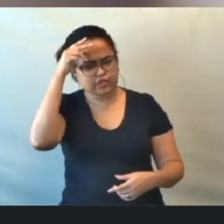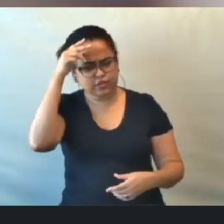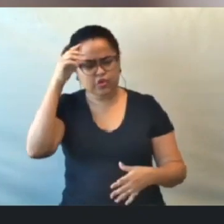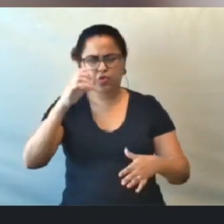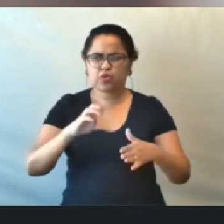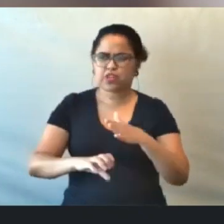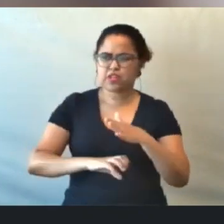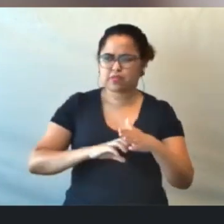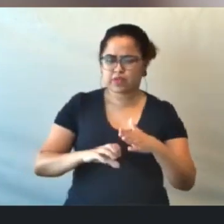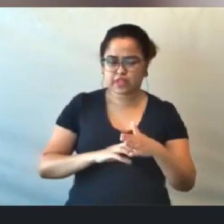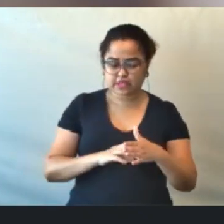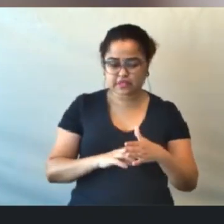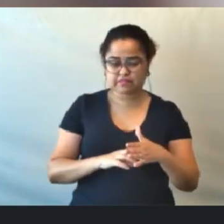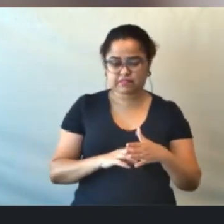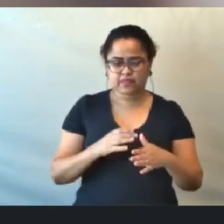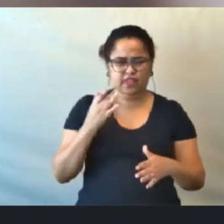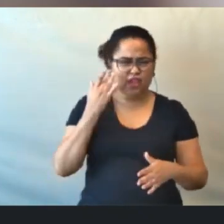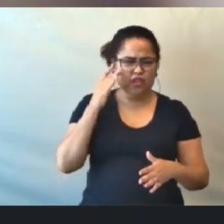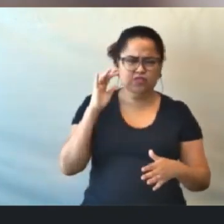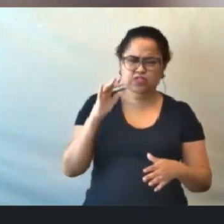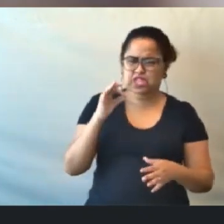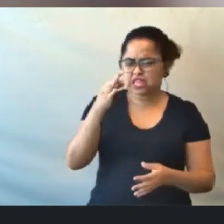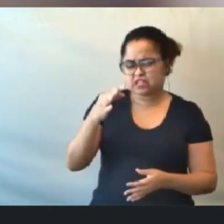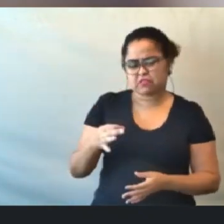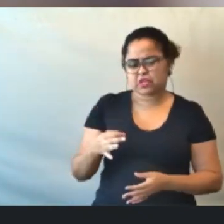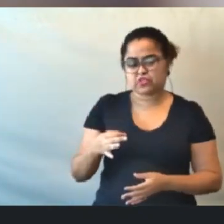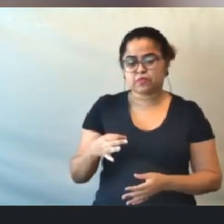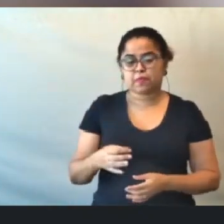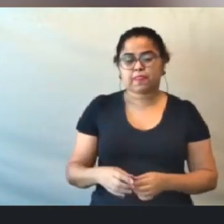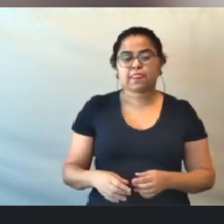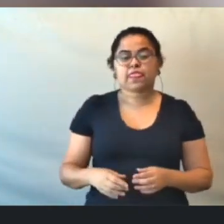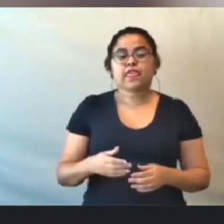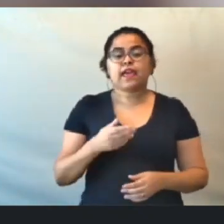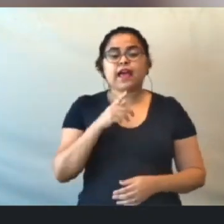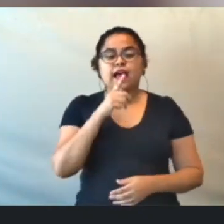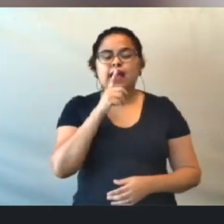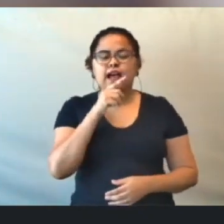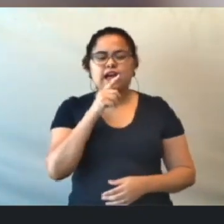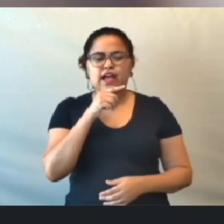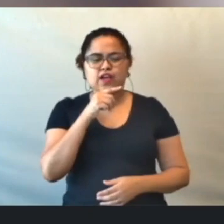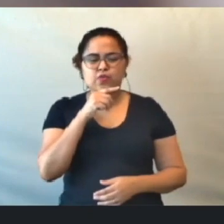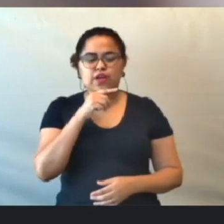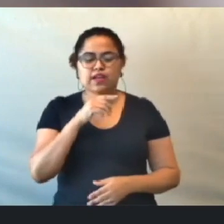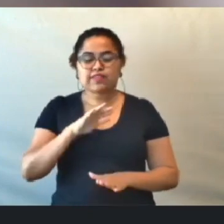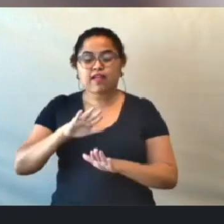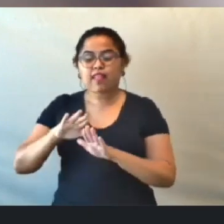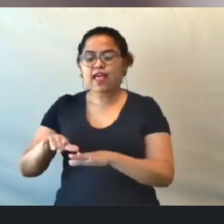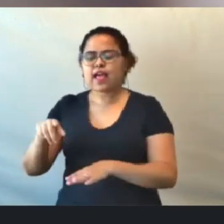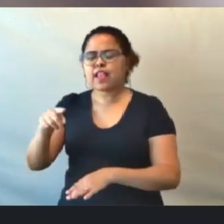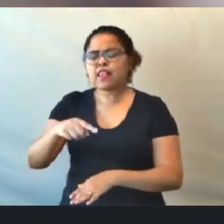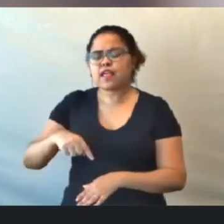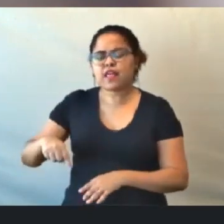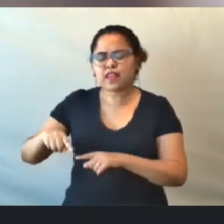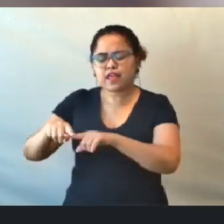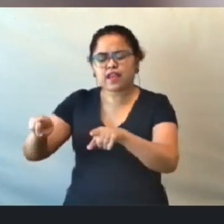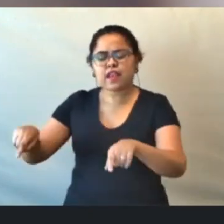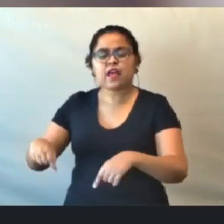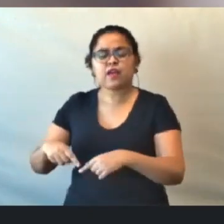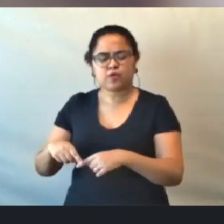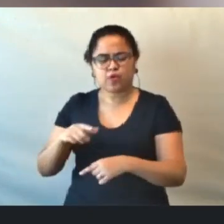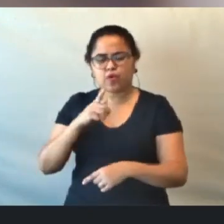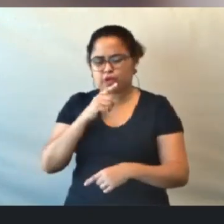são responsáveis. A água que está na lagoa, né? É diferente. Se eu quero uma